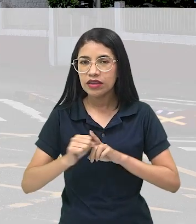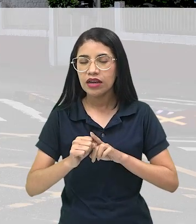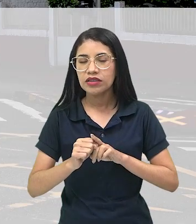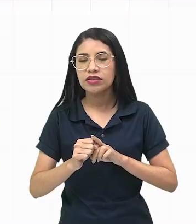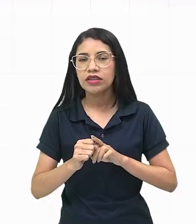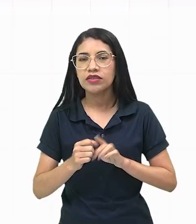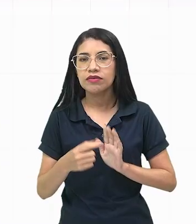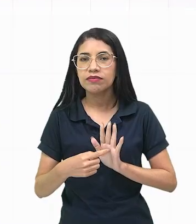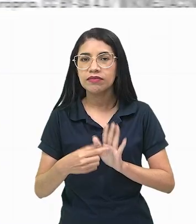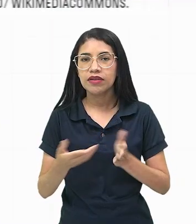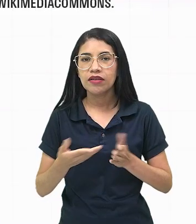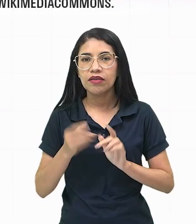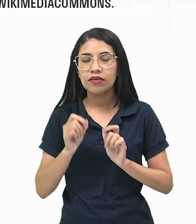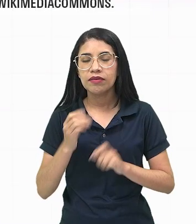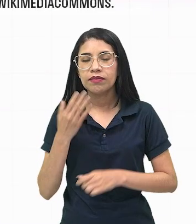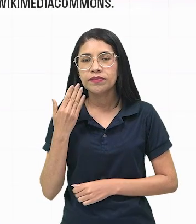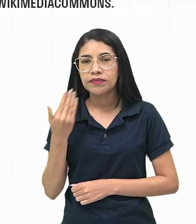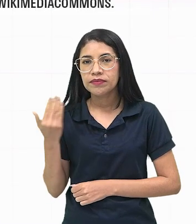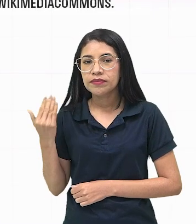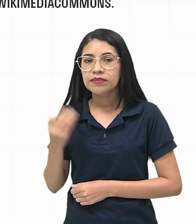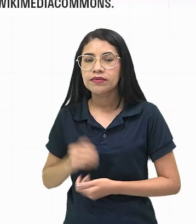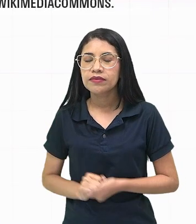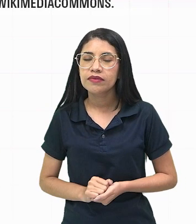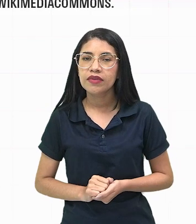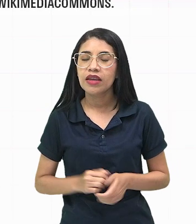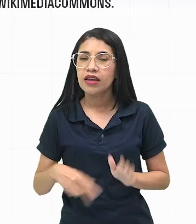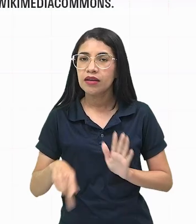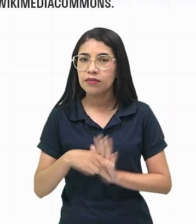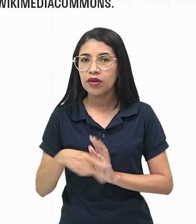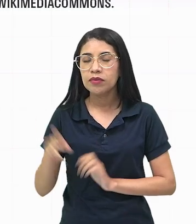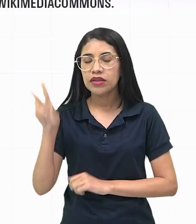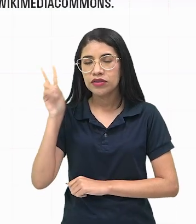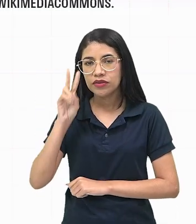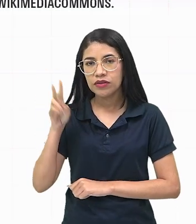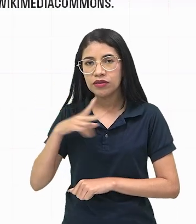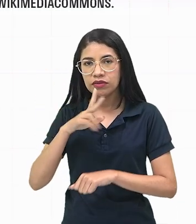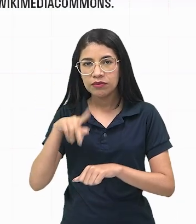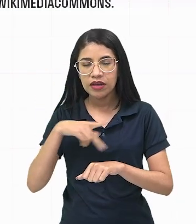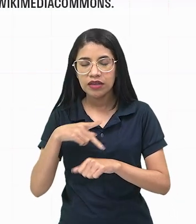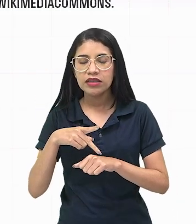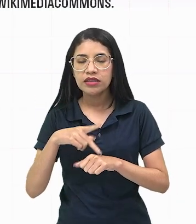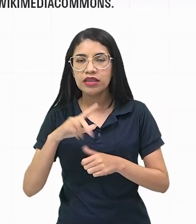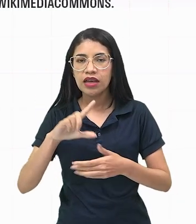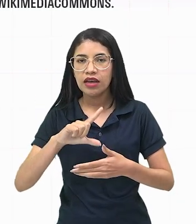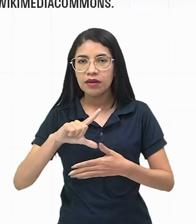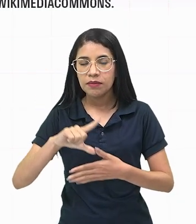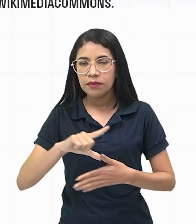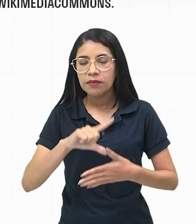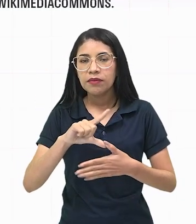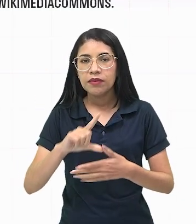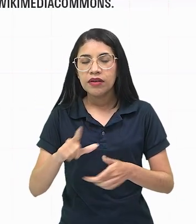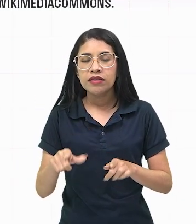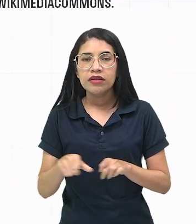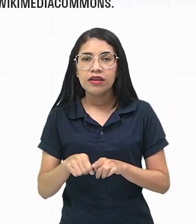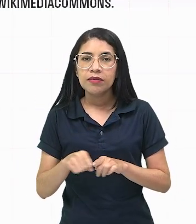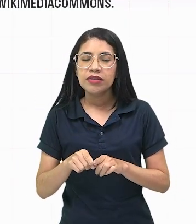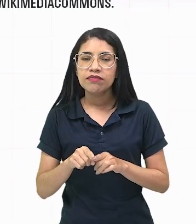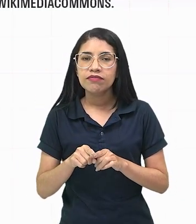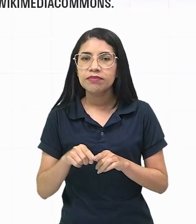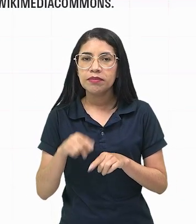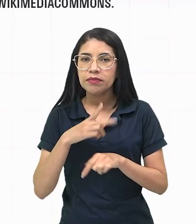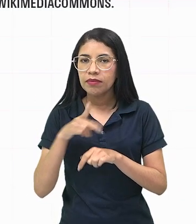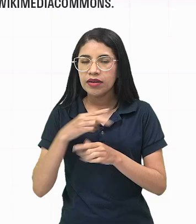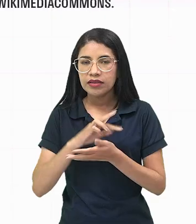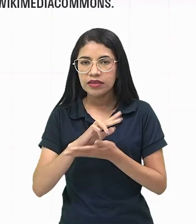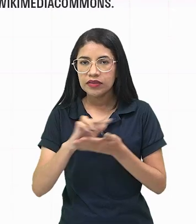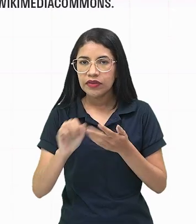primeira tela, pessoal, eles são parte da história dos países latino-americanos e também aí de vários países,